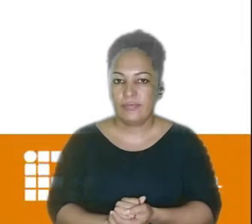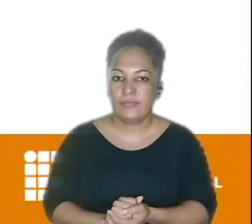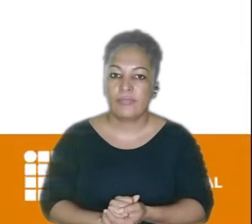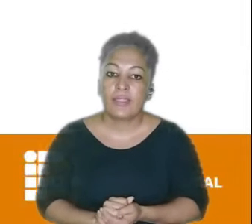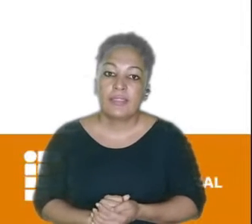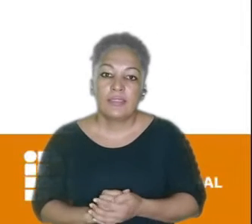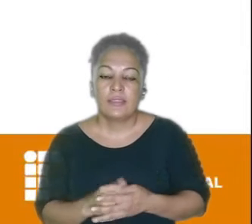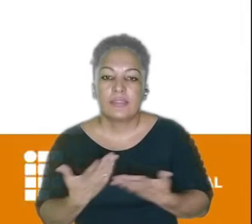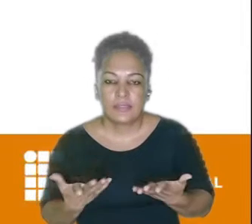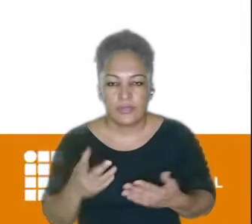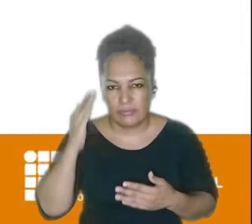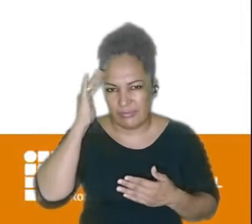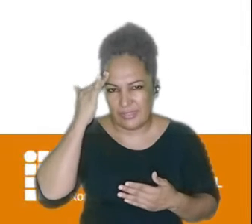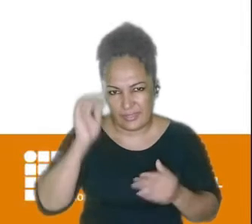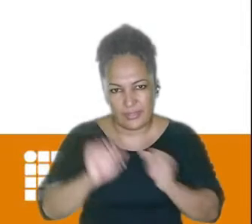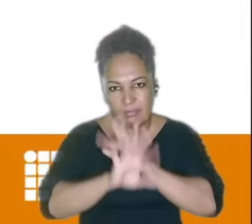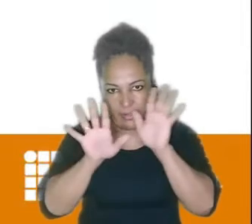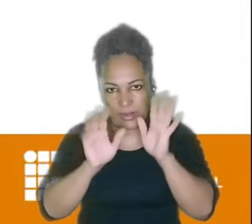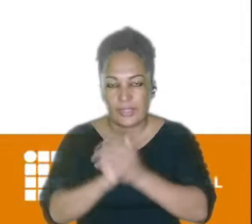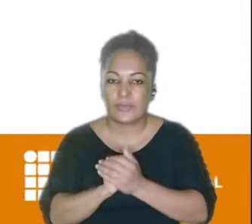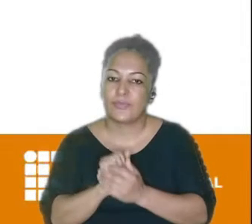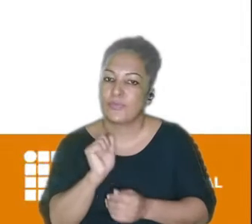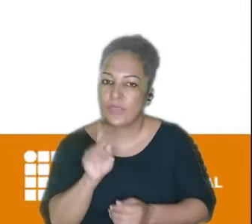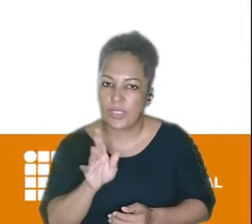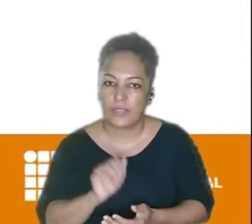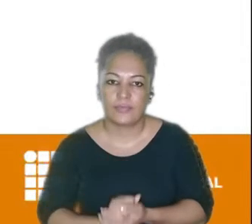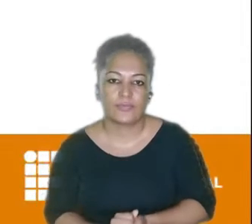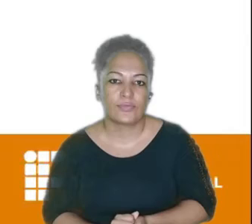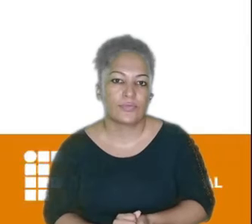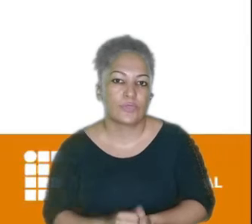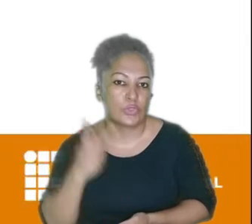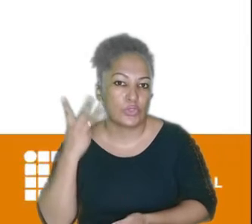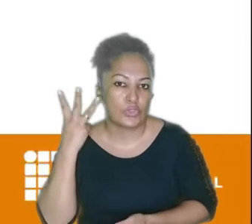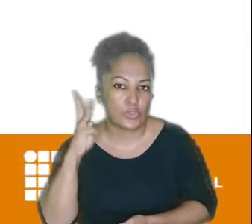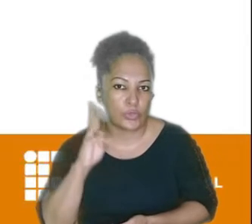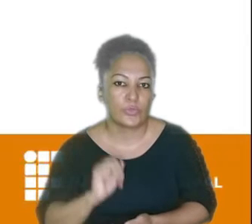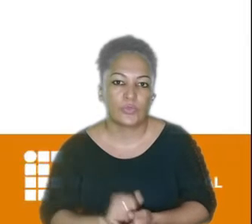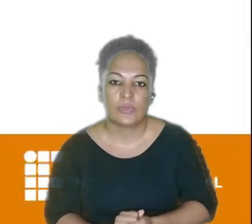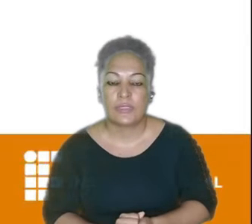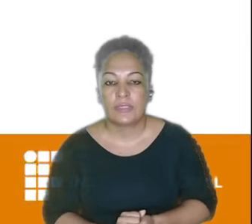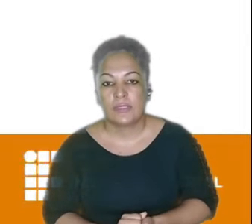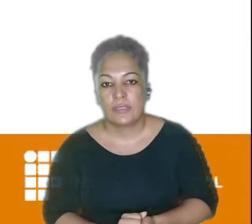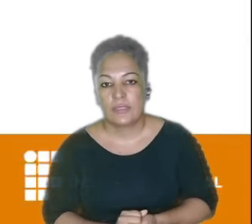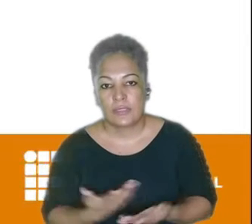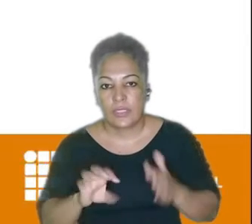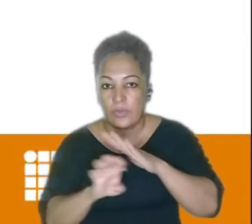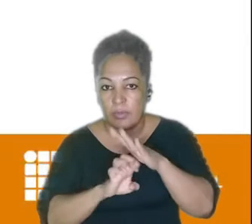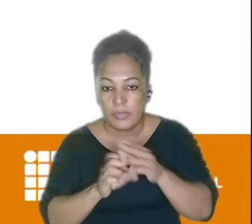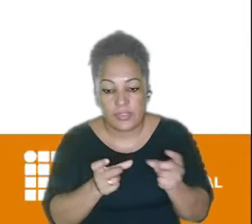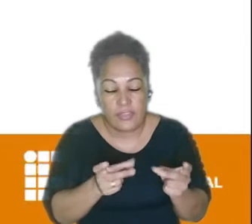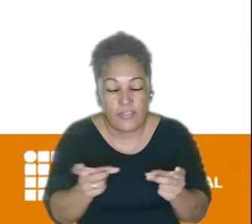Tour aqui nesse caso. Então, tá claro isso, galera? Show. Bom, o que a empresa vai fazer é vender uma